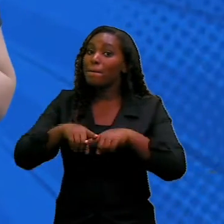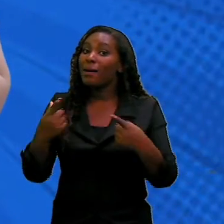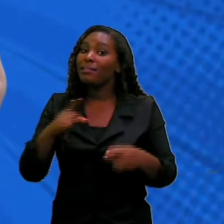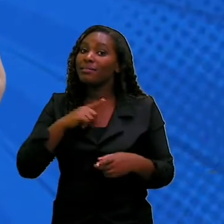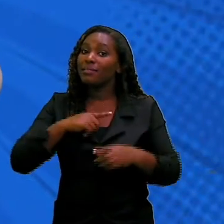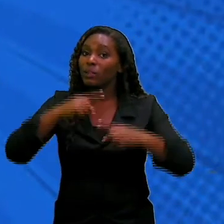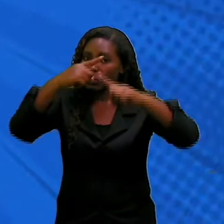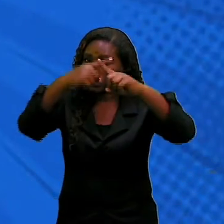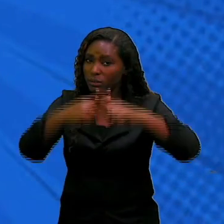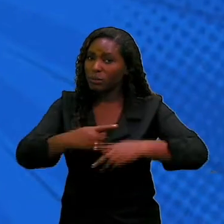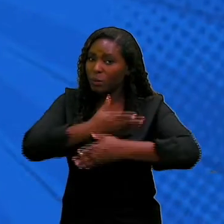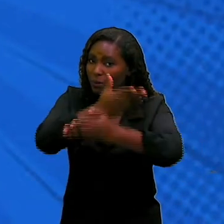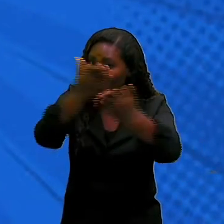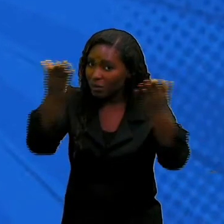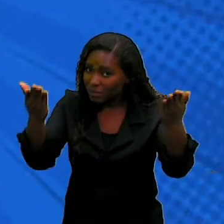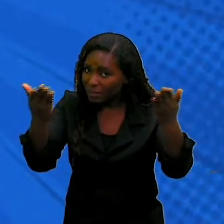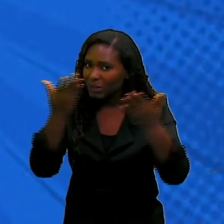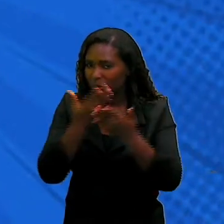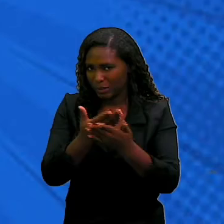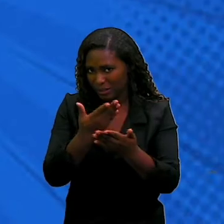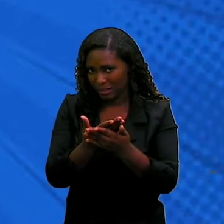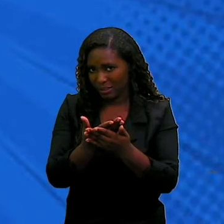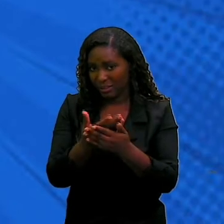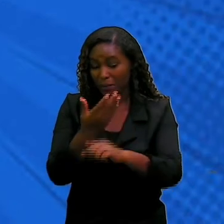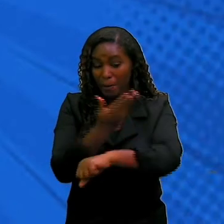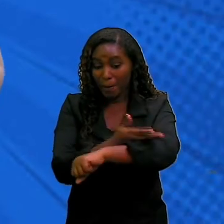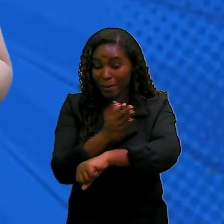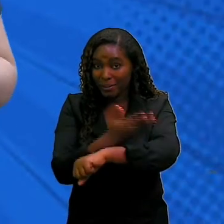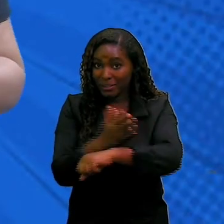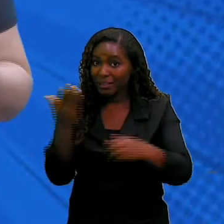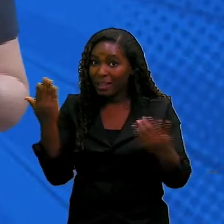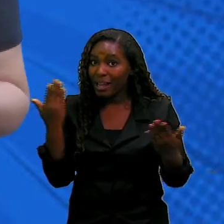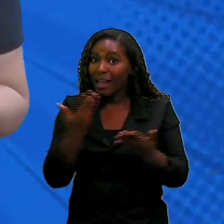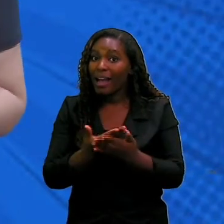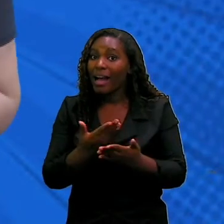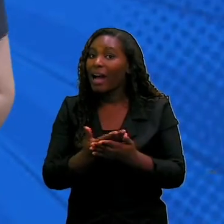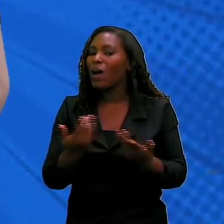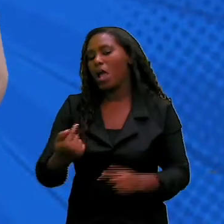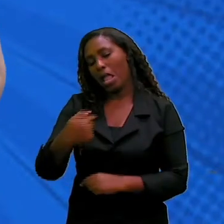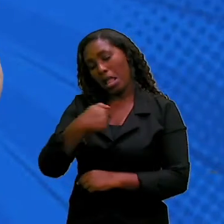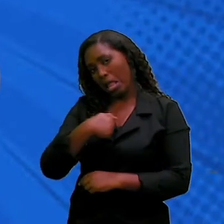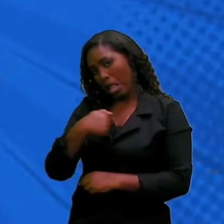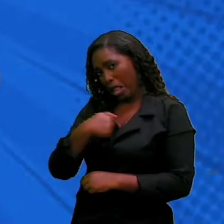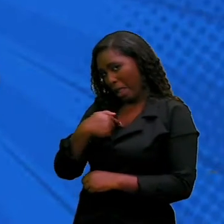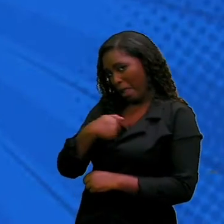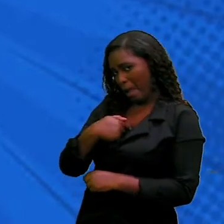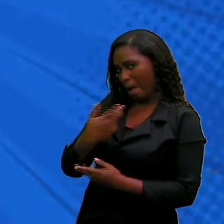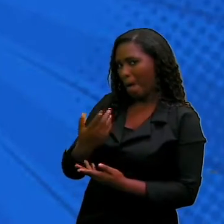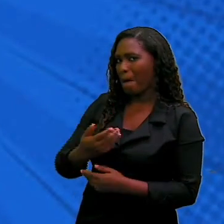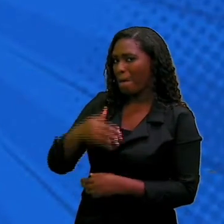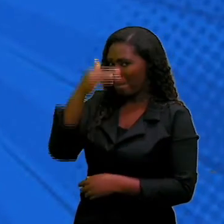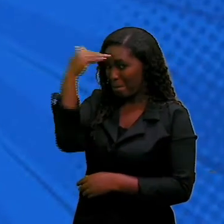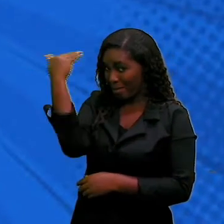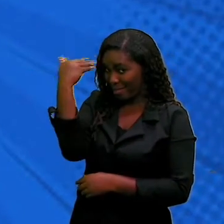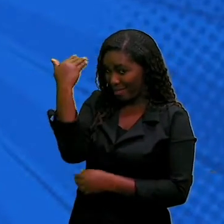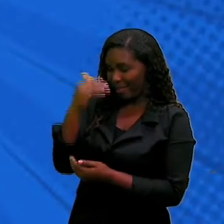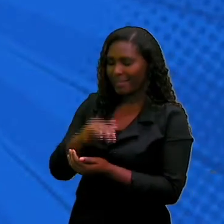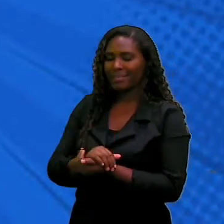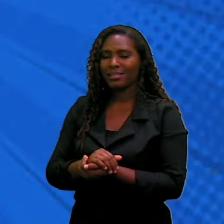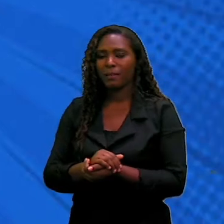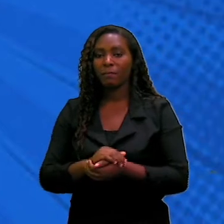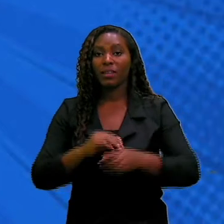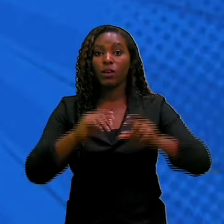de praticar dessa aula, certo? Eu, Patrícia, né, limpei uma charge e gostaria